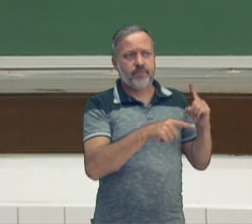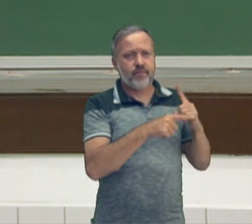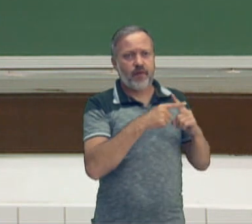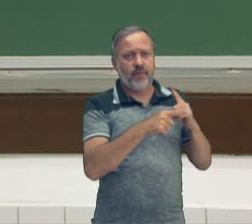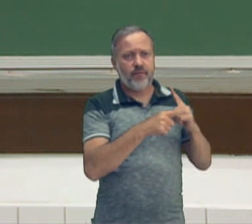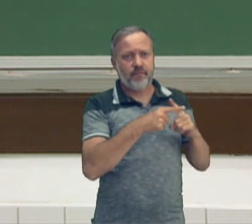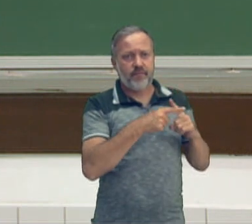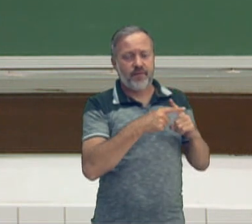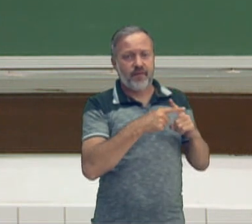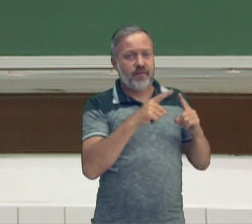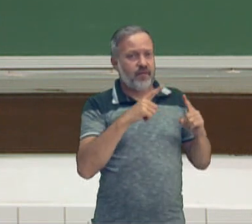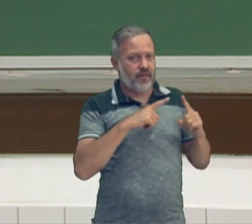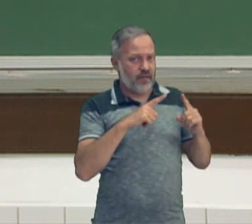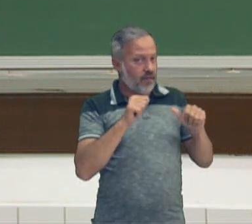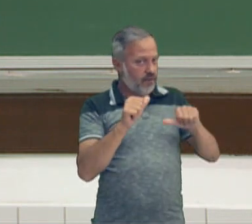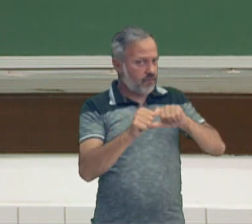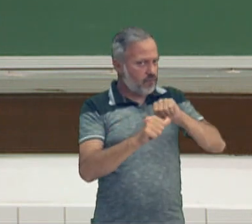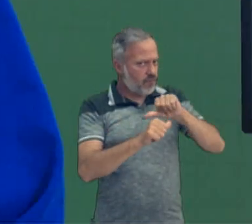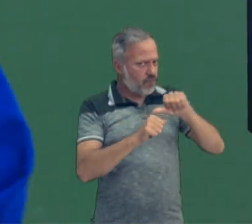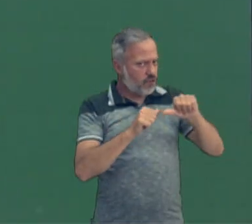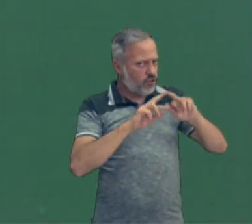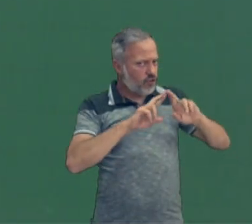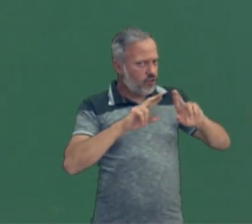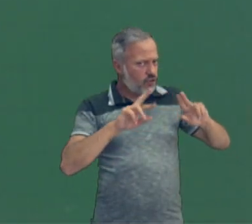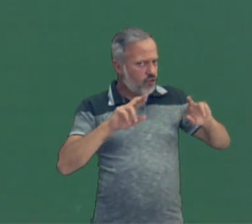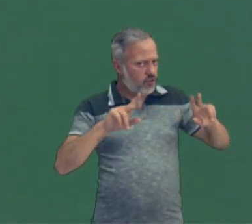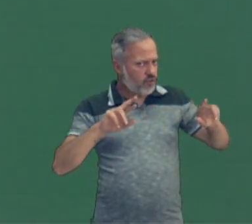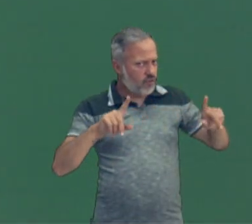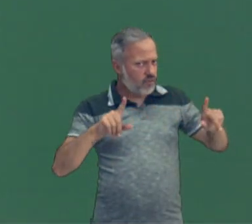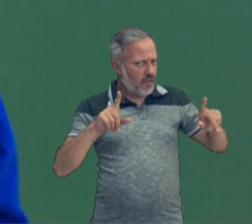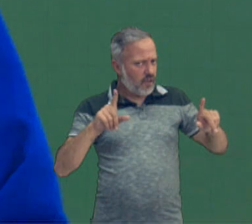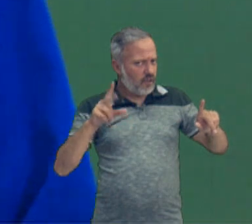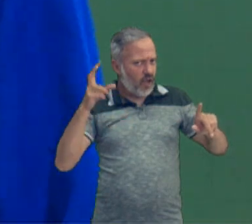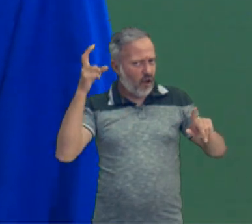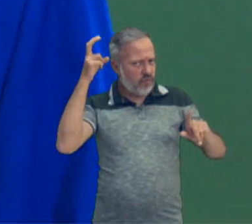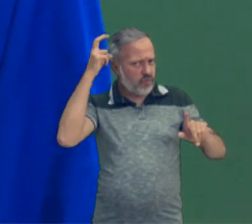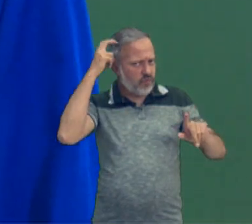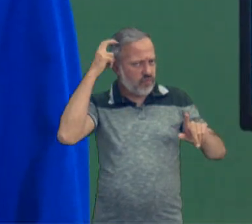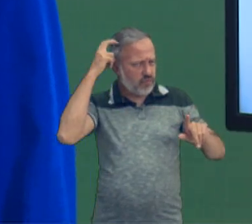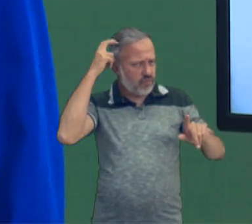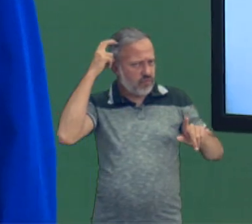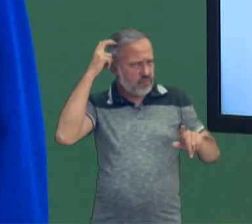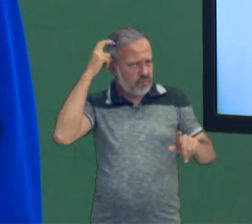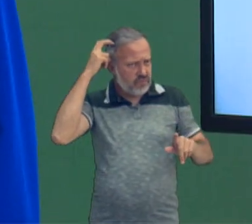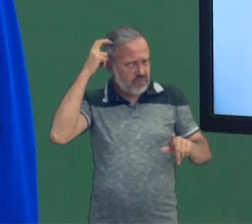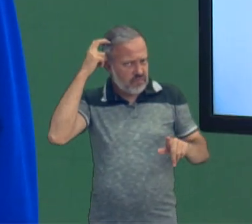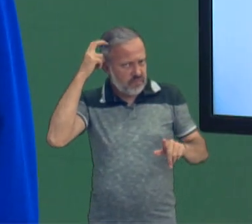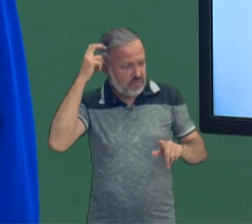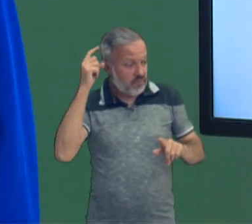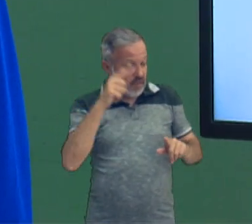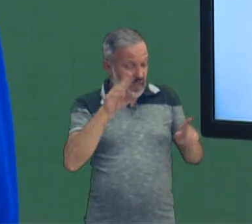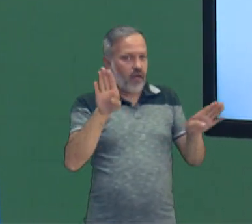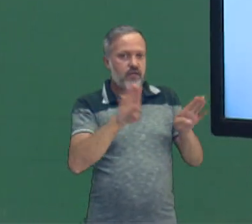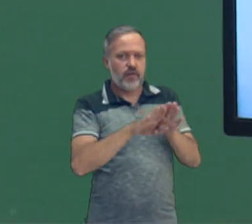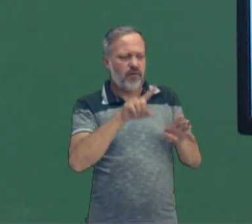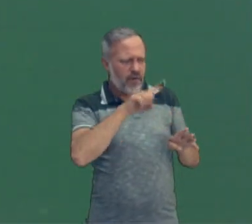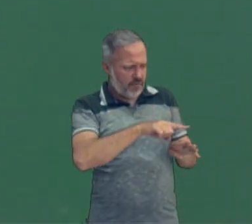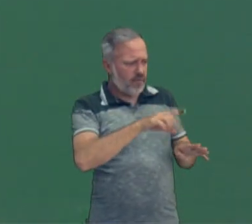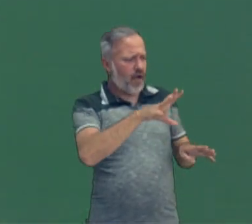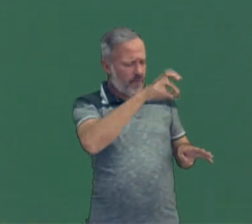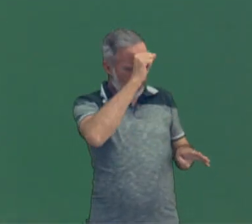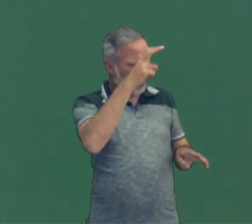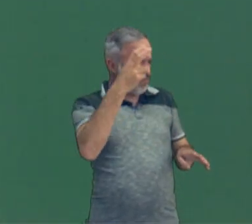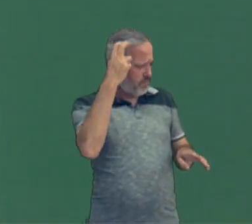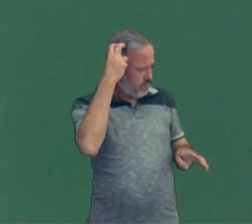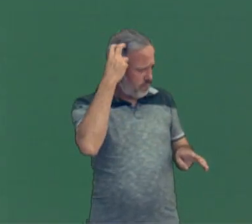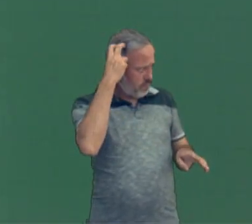essa grande miscigenação que nós temos cultural, né? Mas lá eu também vou aprender a cultura deles. E sabe que tem